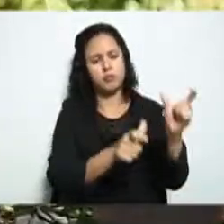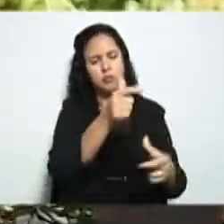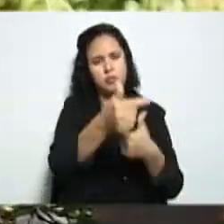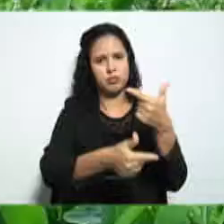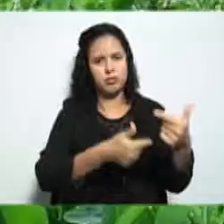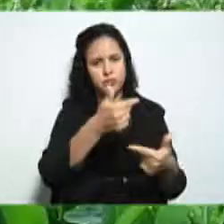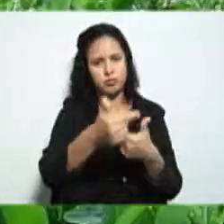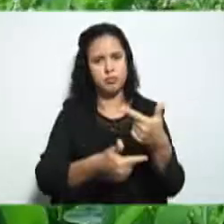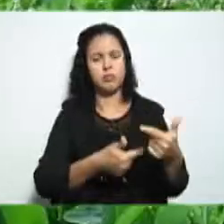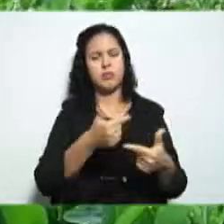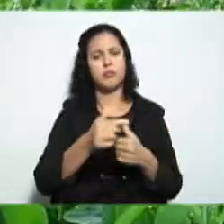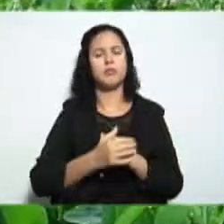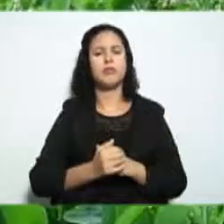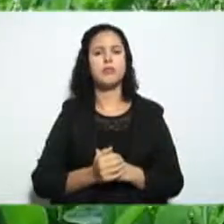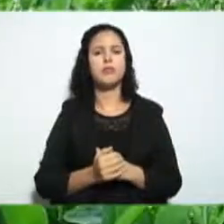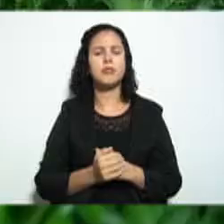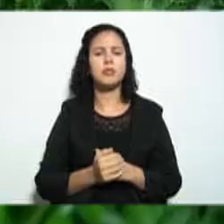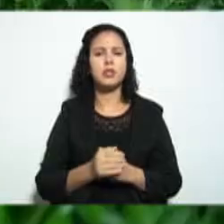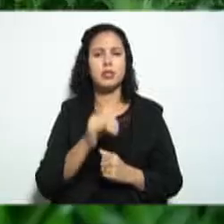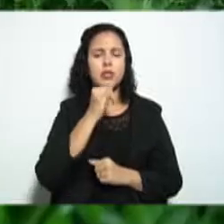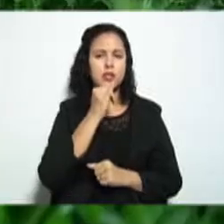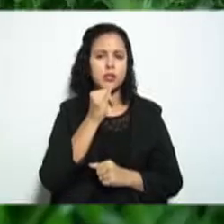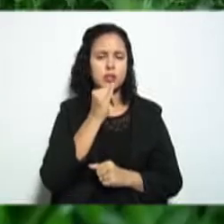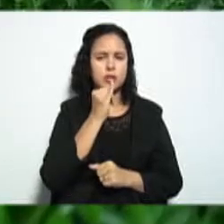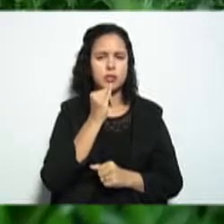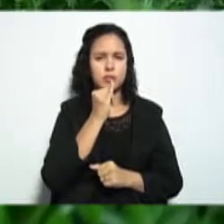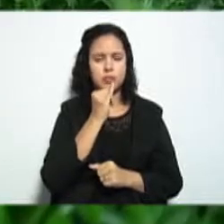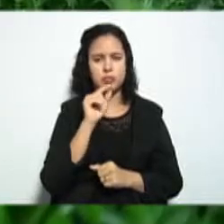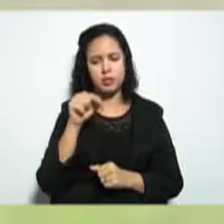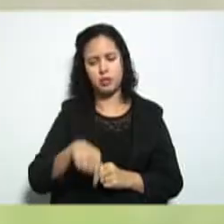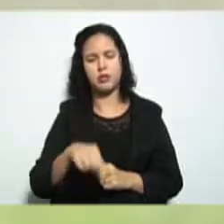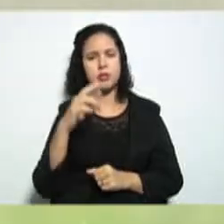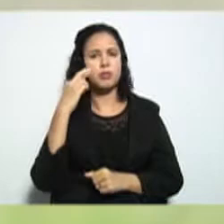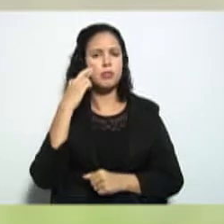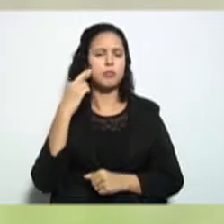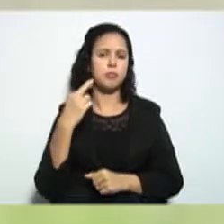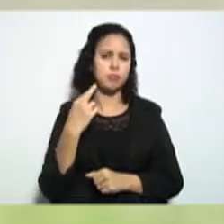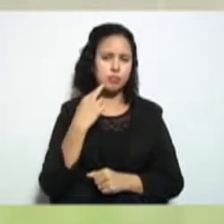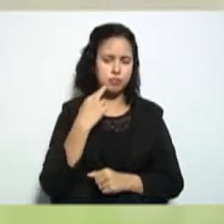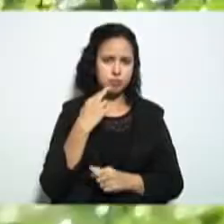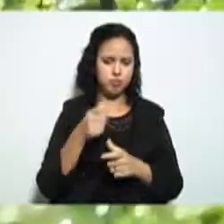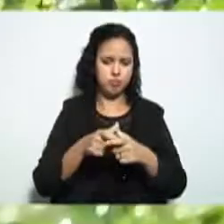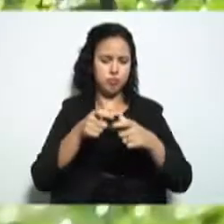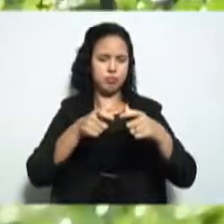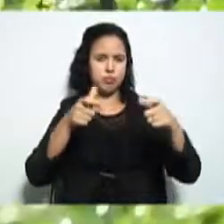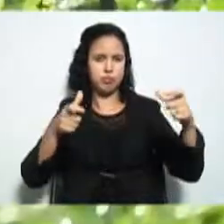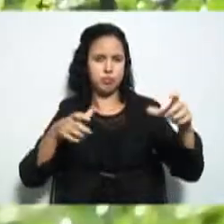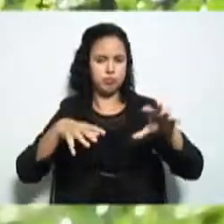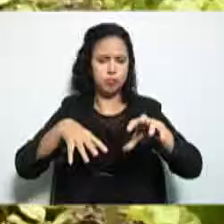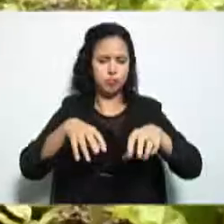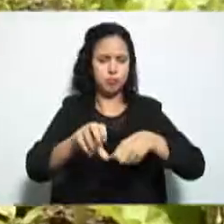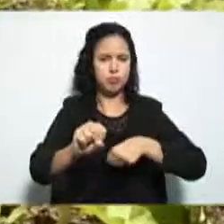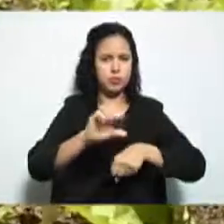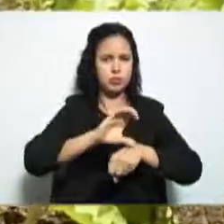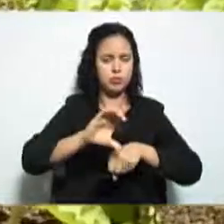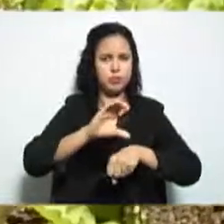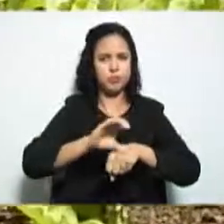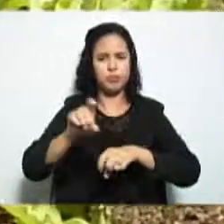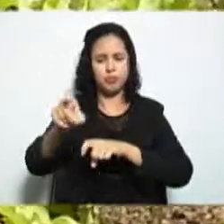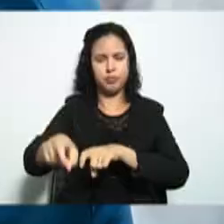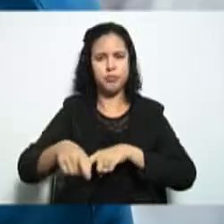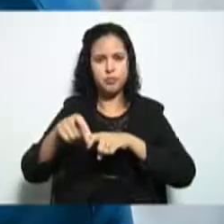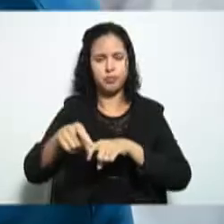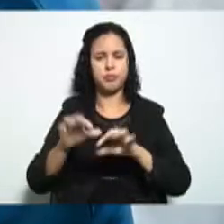e melhores produções. A exemplo do que acontece em Rondônia, com a constante capacitação de agricultores